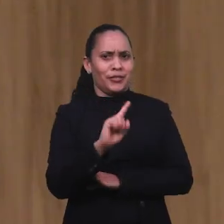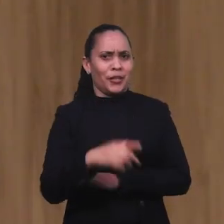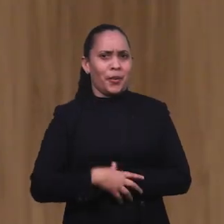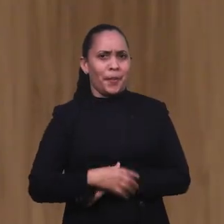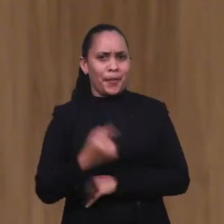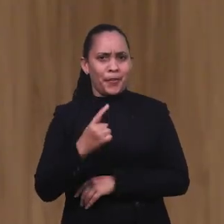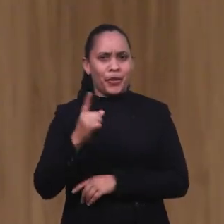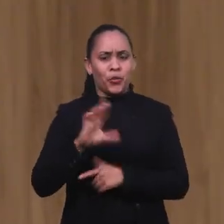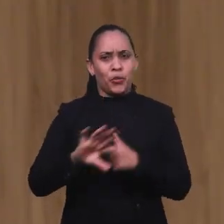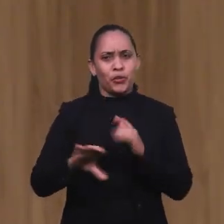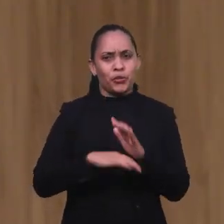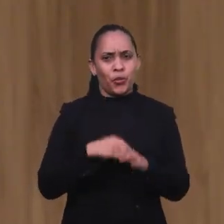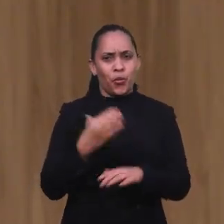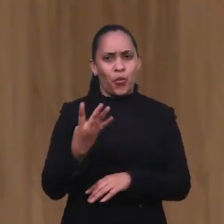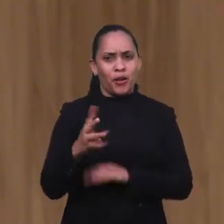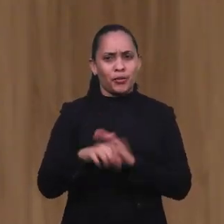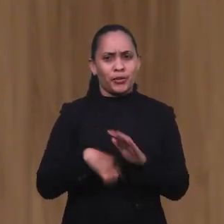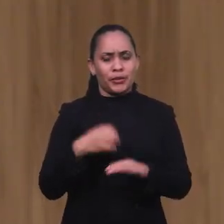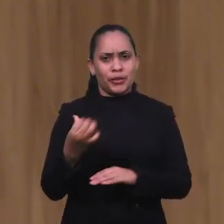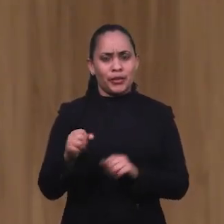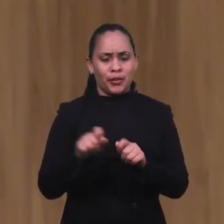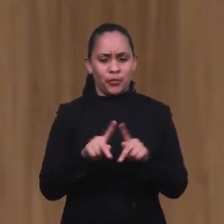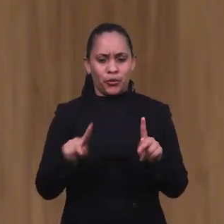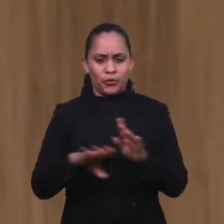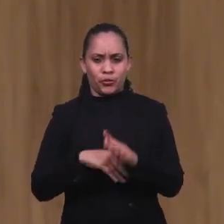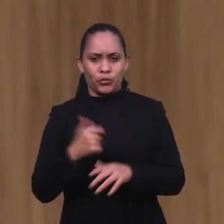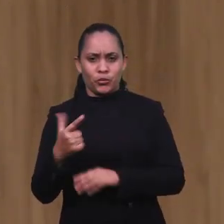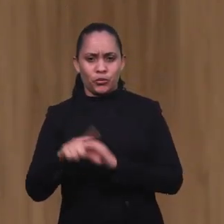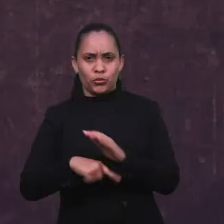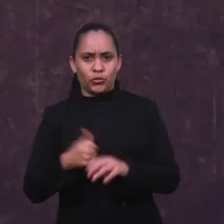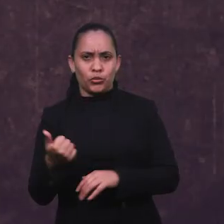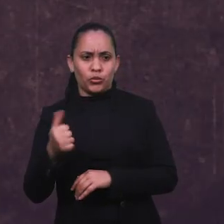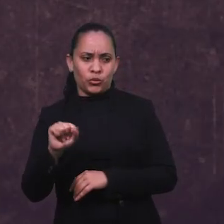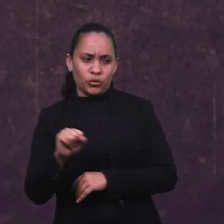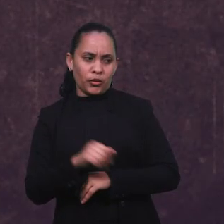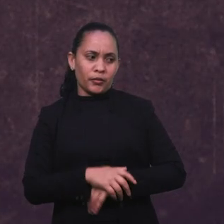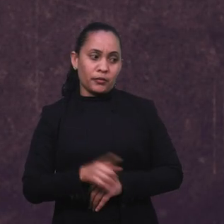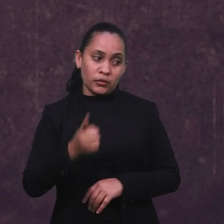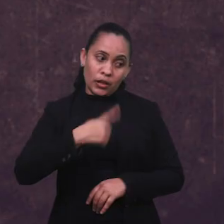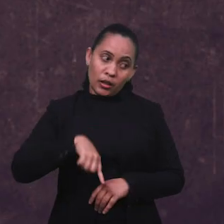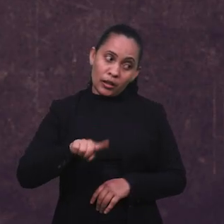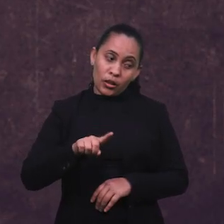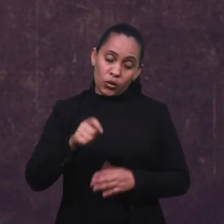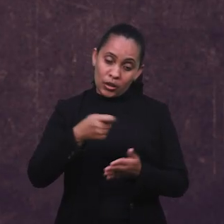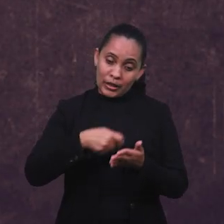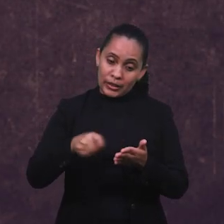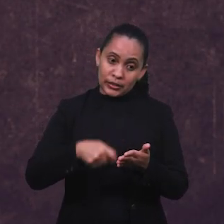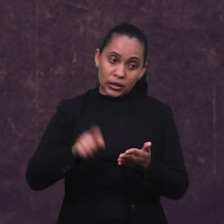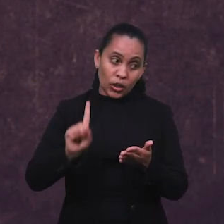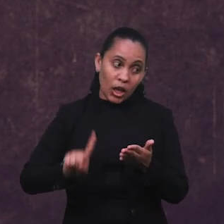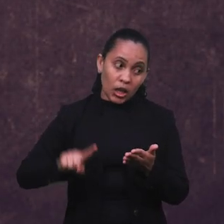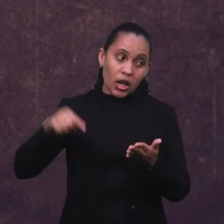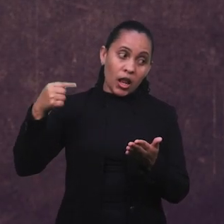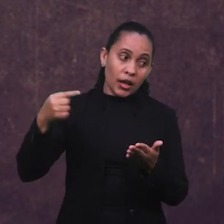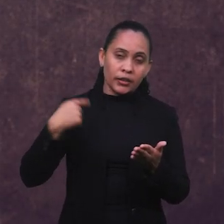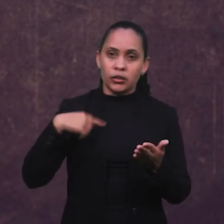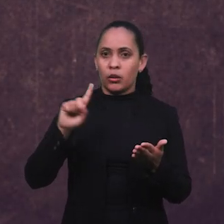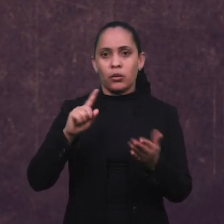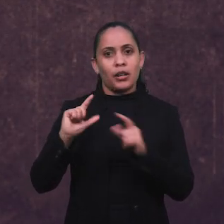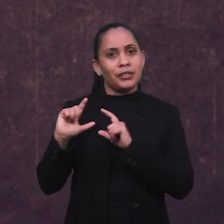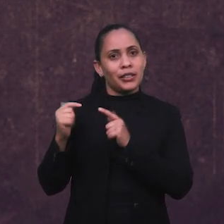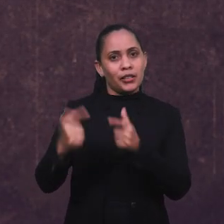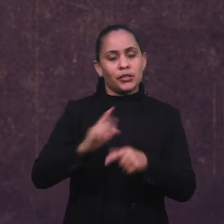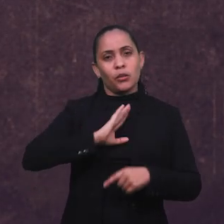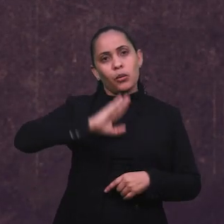em 1 Coríntios 4, 6, Apocalipse 22, 18, que não ir além do que está escrito. Não pode a